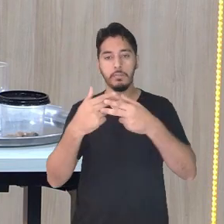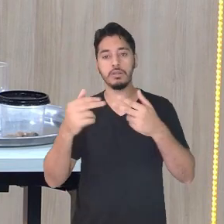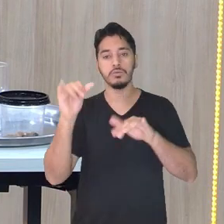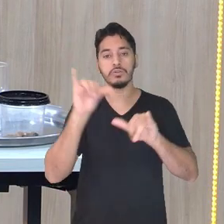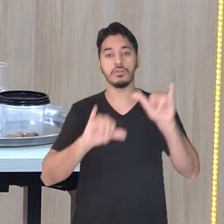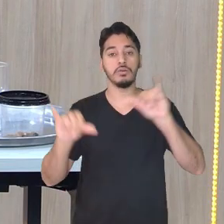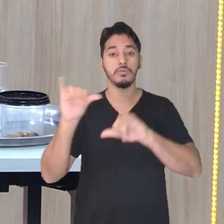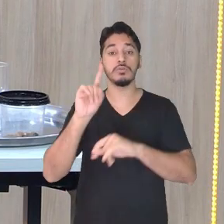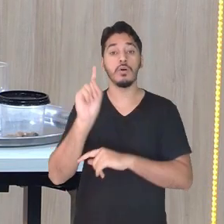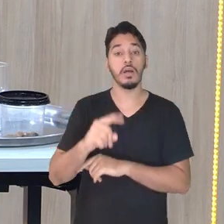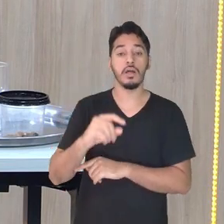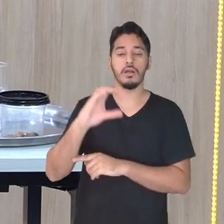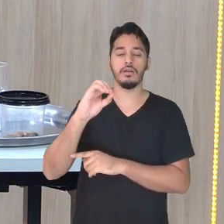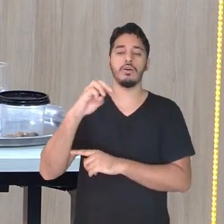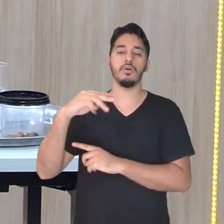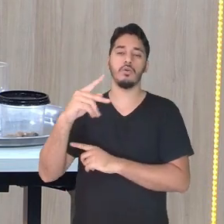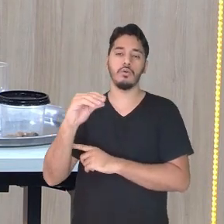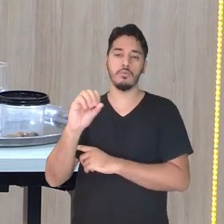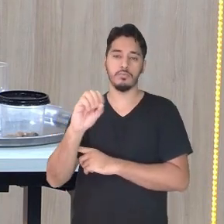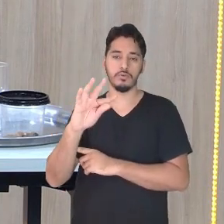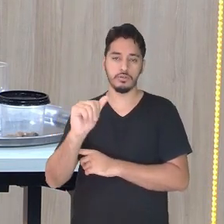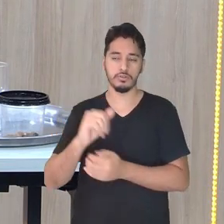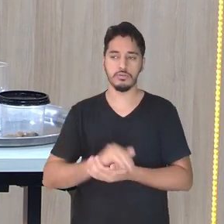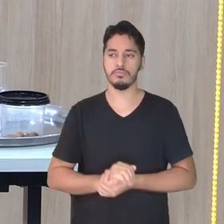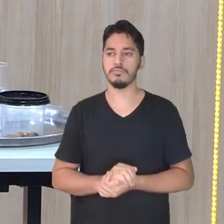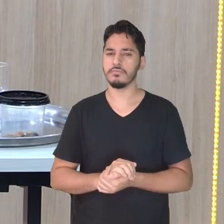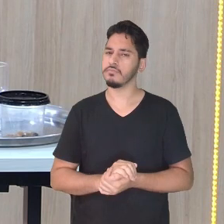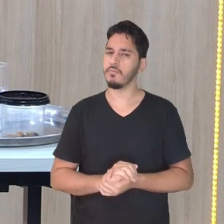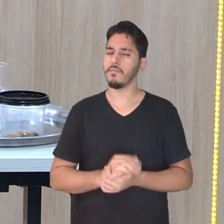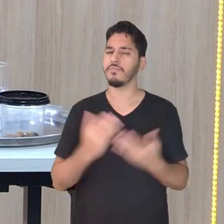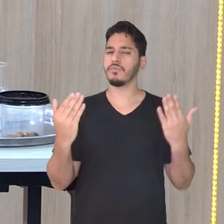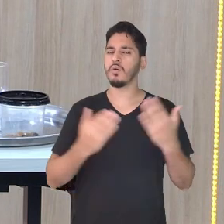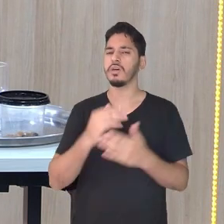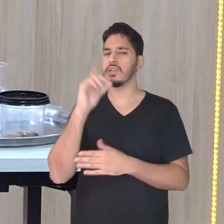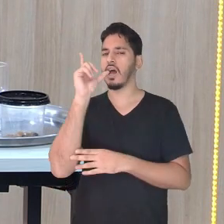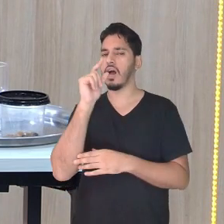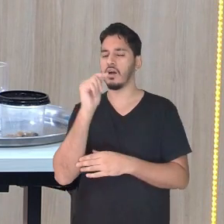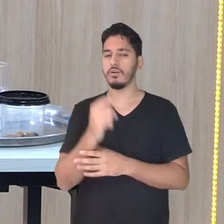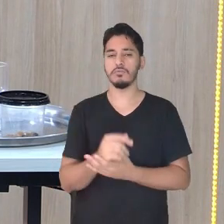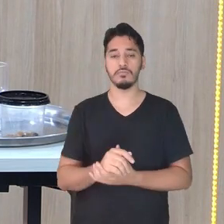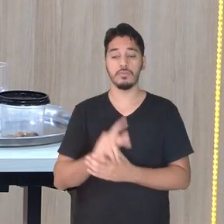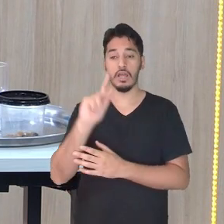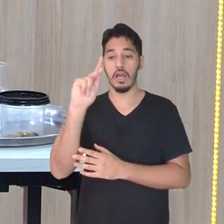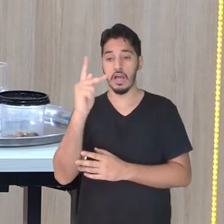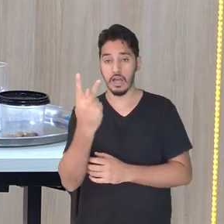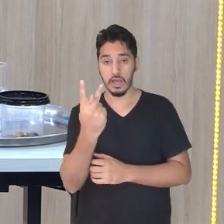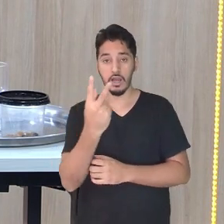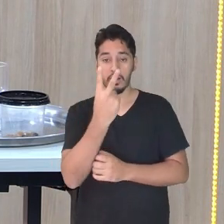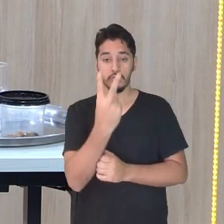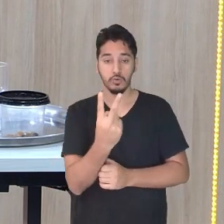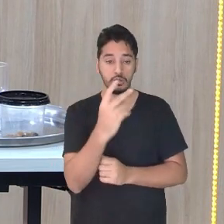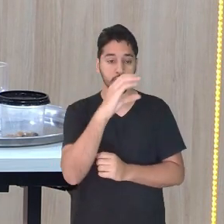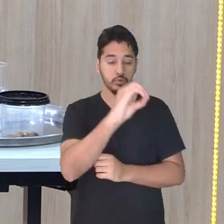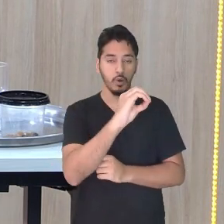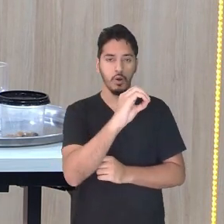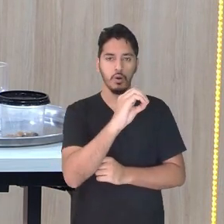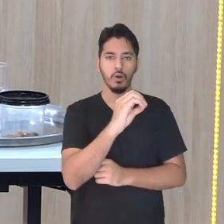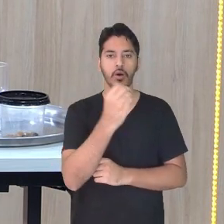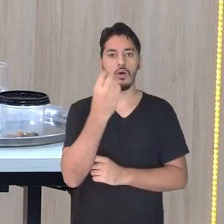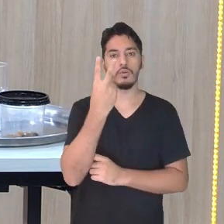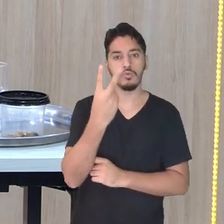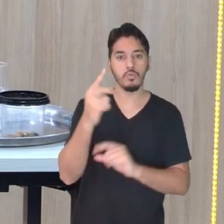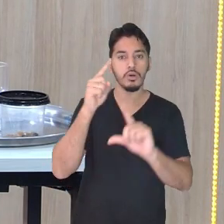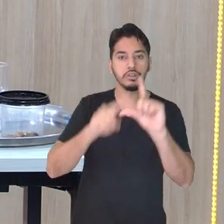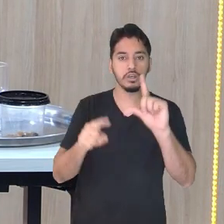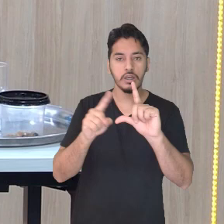a substância é composta. Veja aqui a característica aqui da água. H2O, 2 letras maiúsculas.